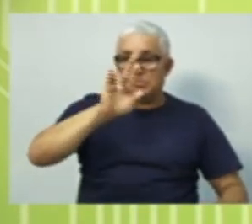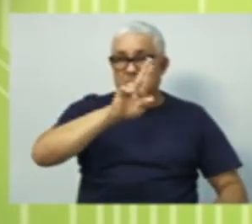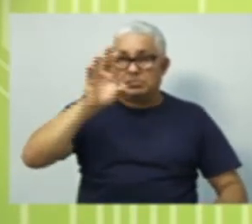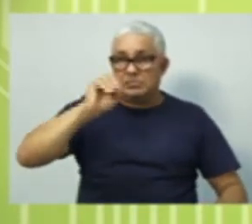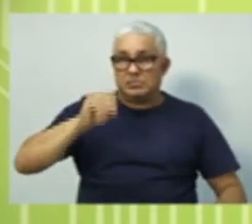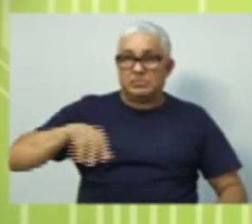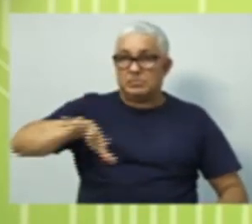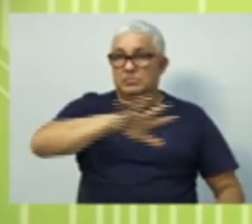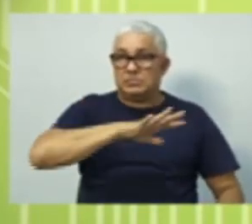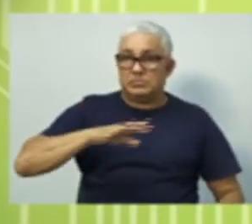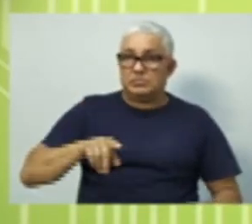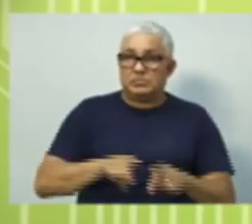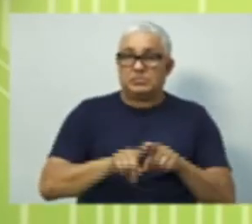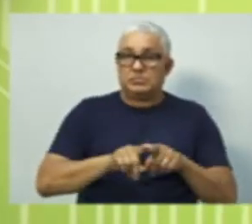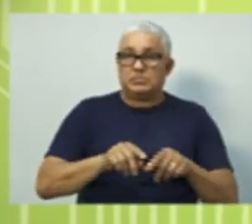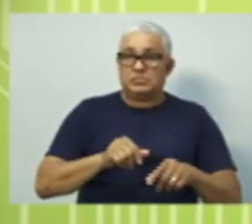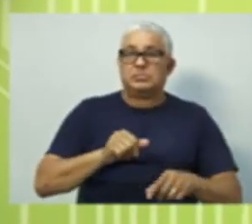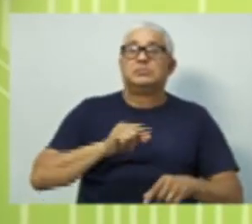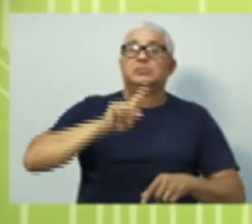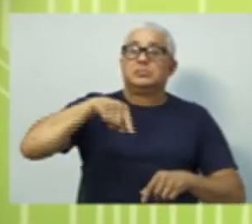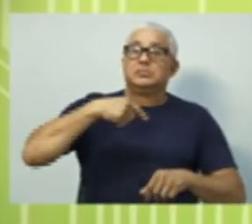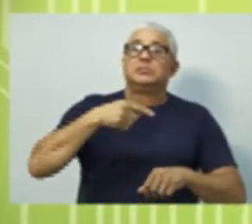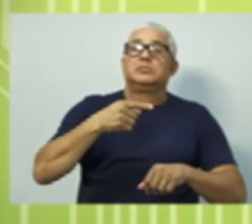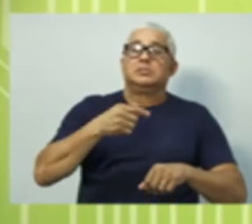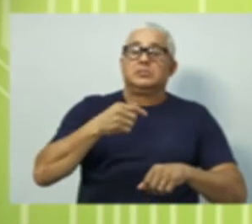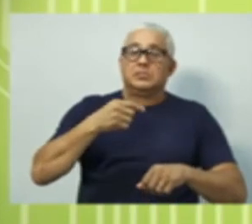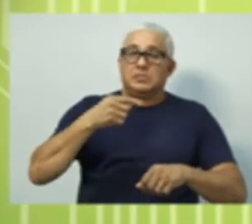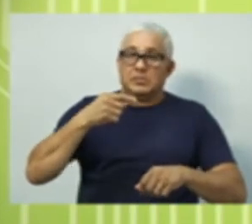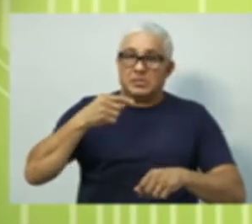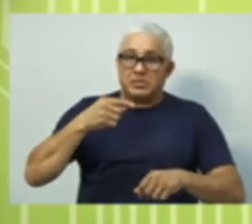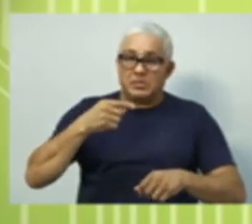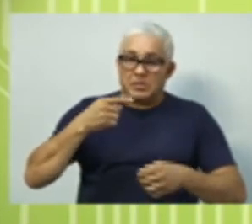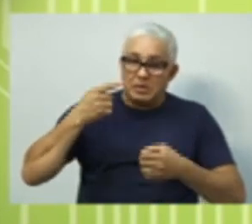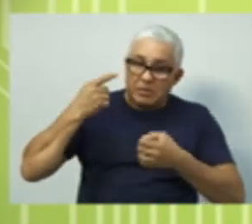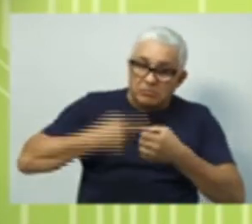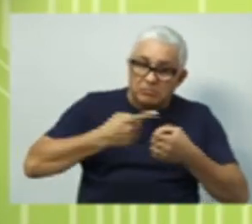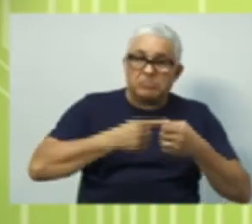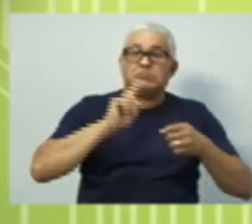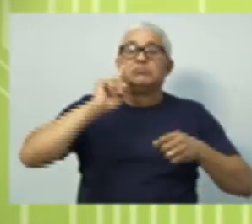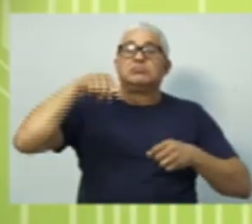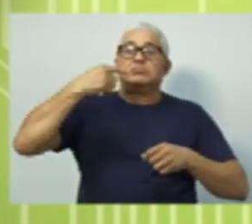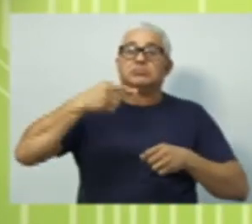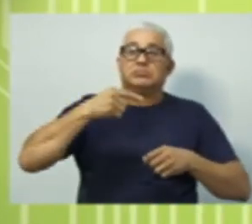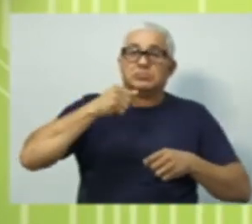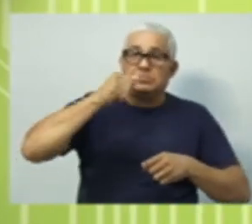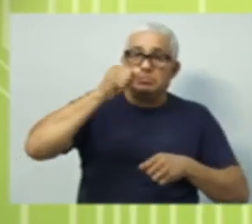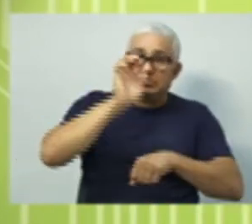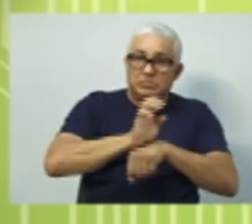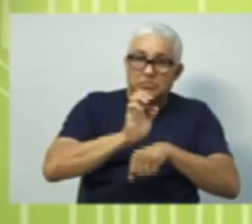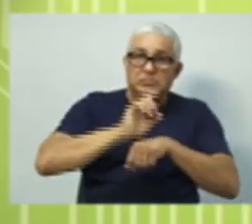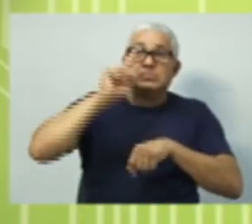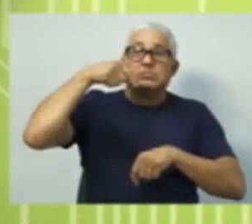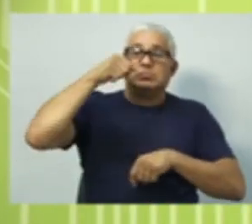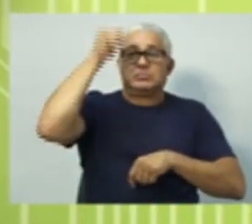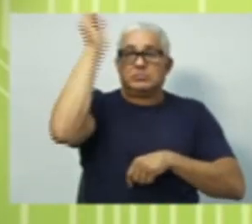que ele fala que a função de um orçamento de um evento passado serve para análise e base de um planejamento